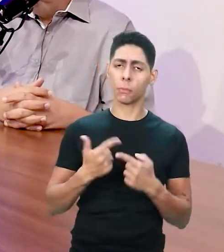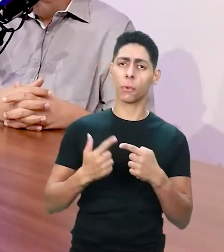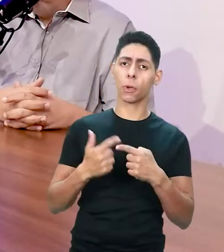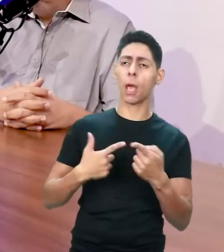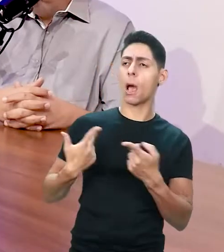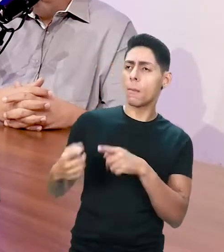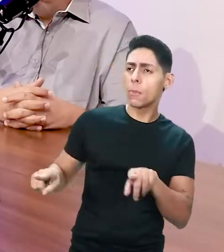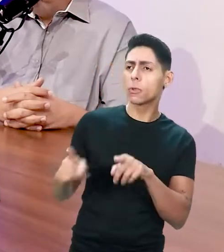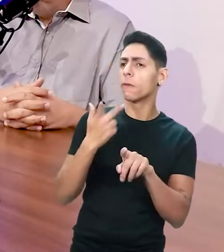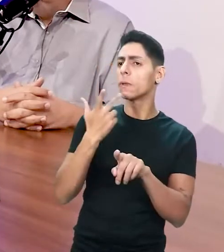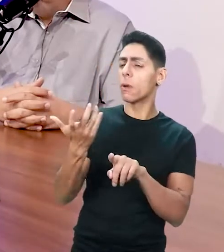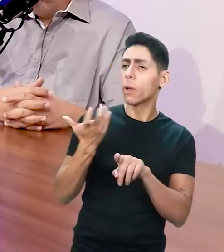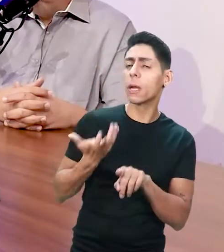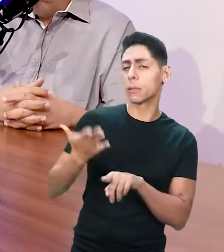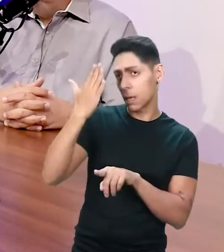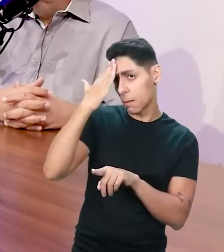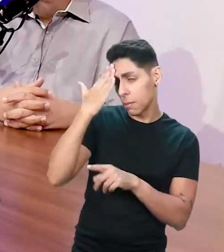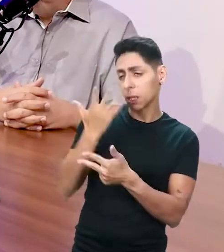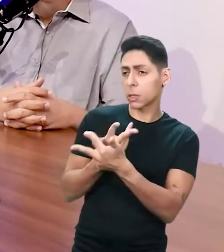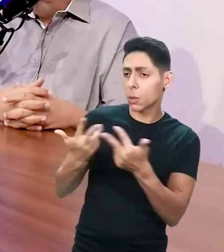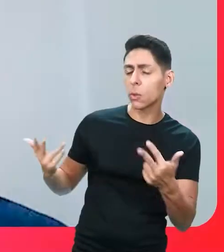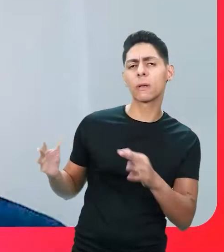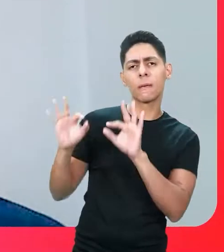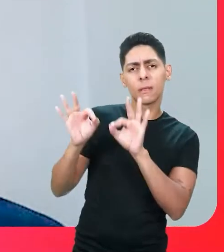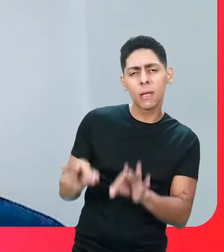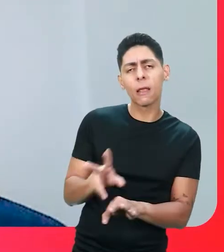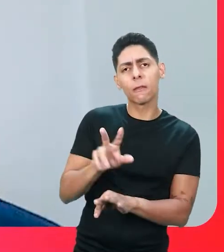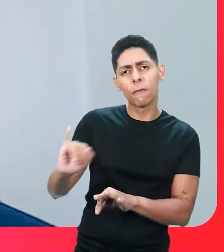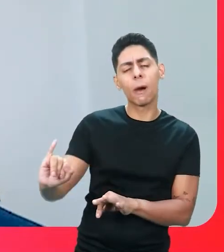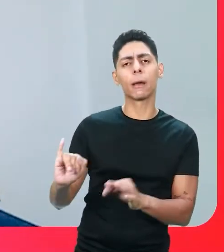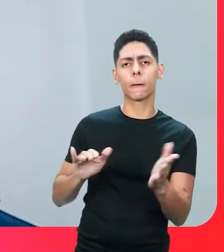do que Pode Dar Certo, Não Tenho Tempo a Perder, que é lançada